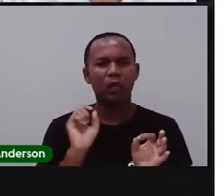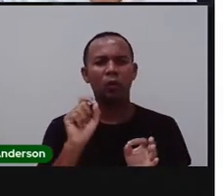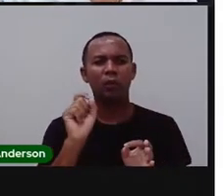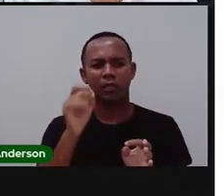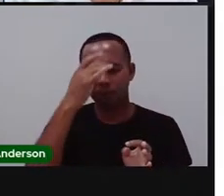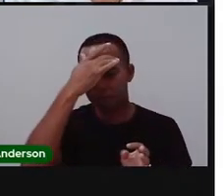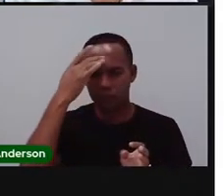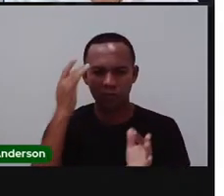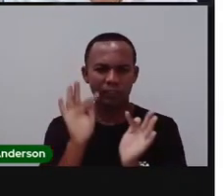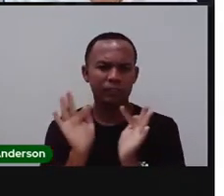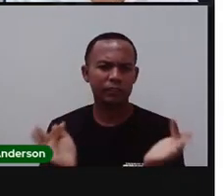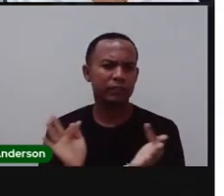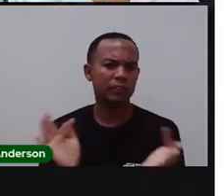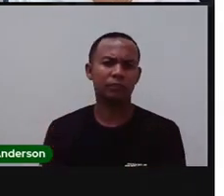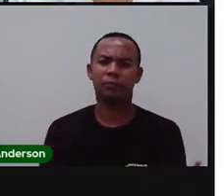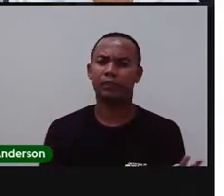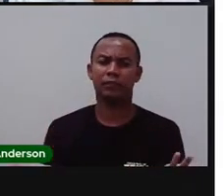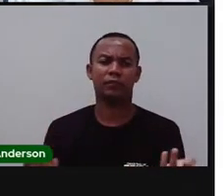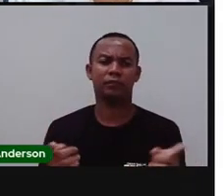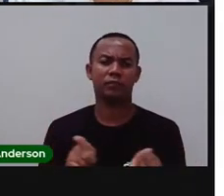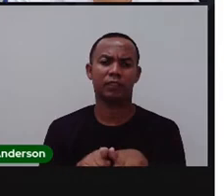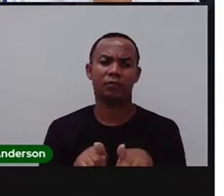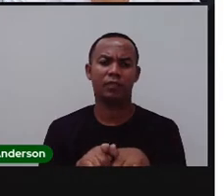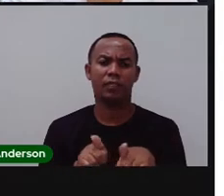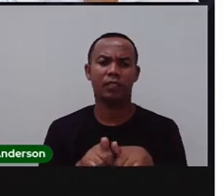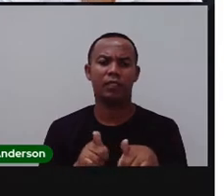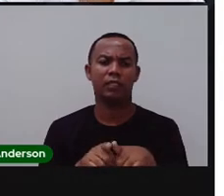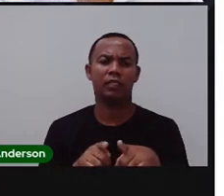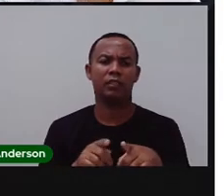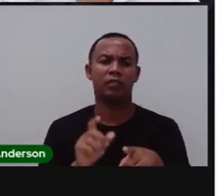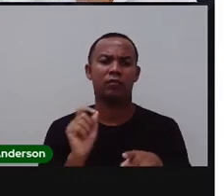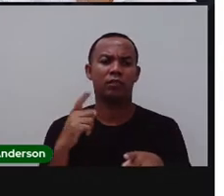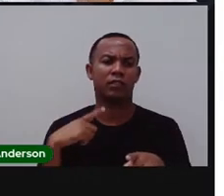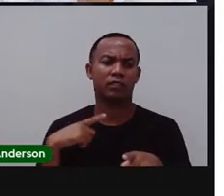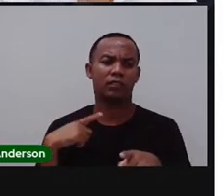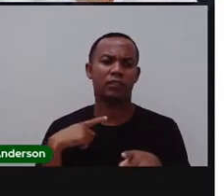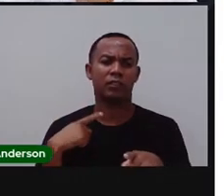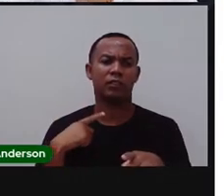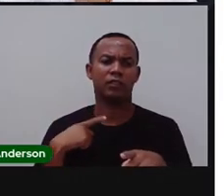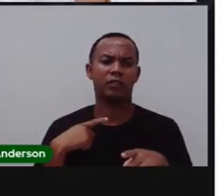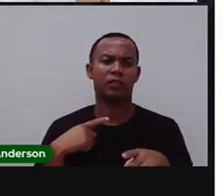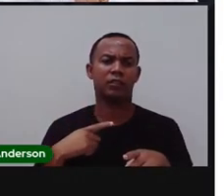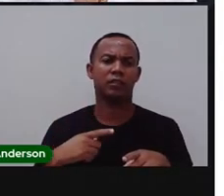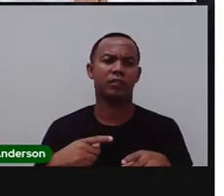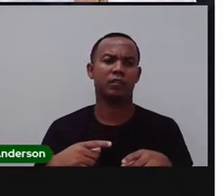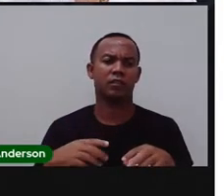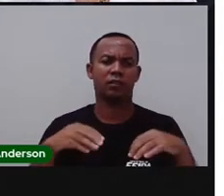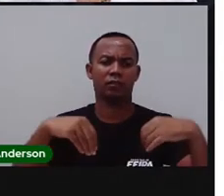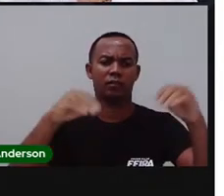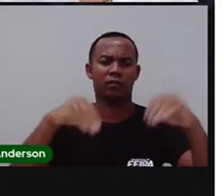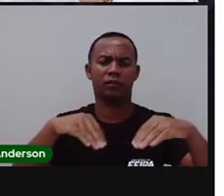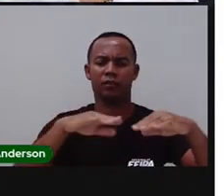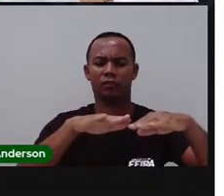ambulante, aquele ele não colocou um produto, então ele estende ali